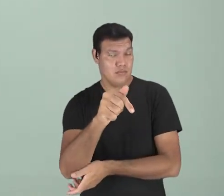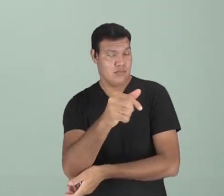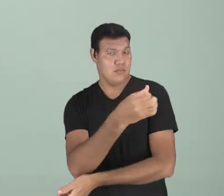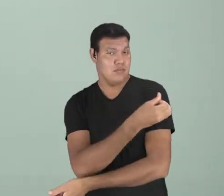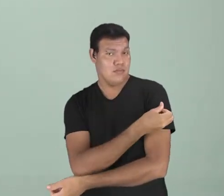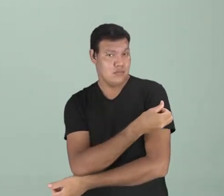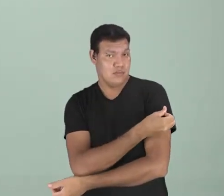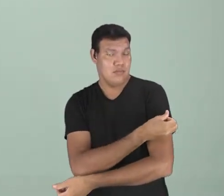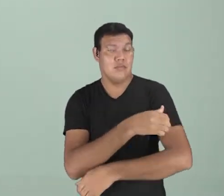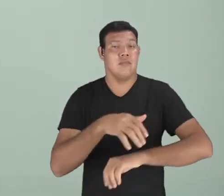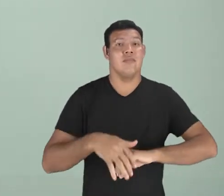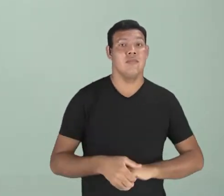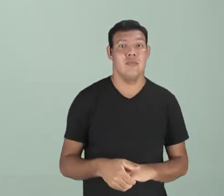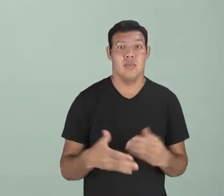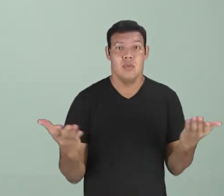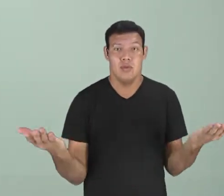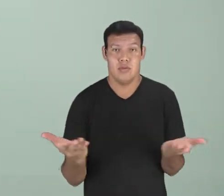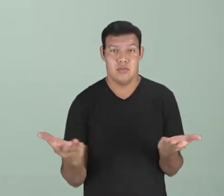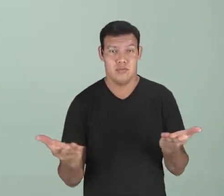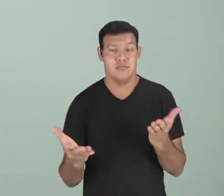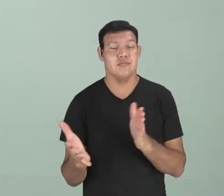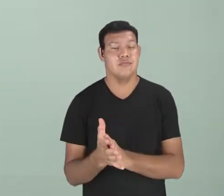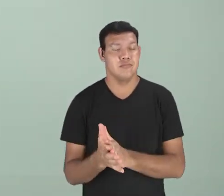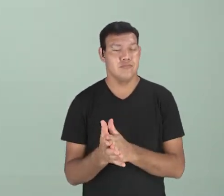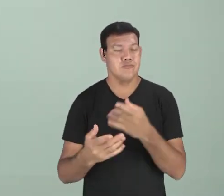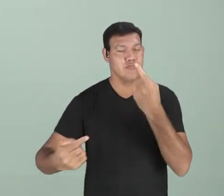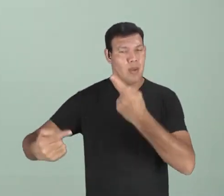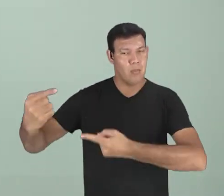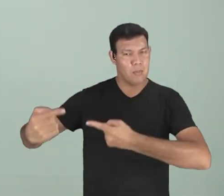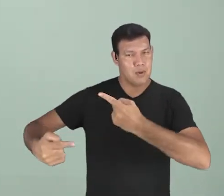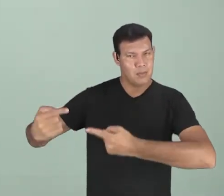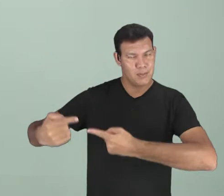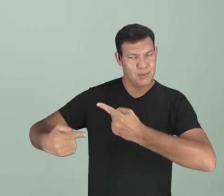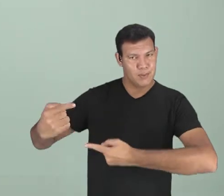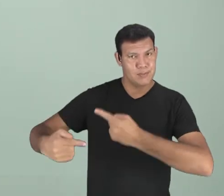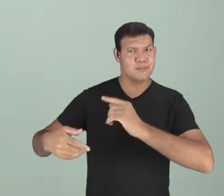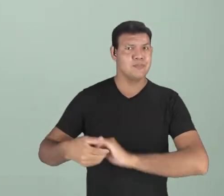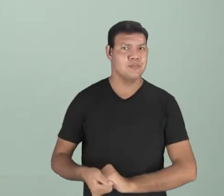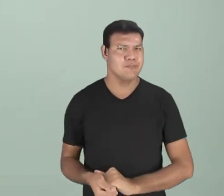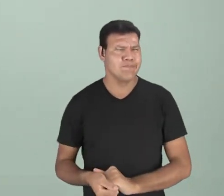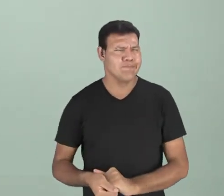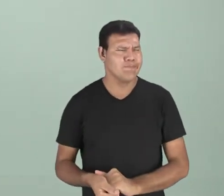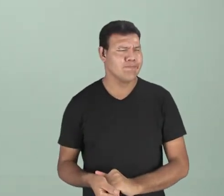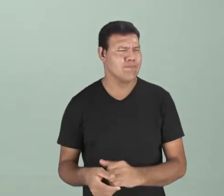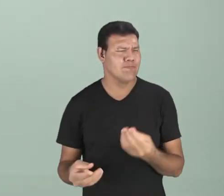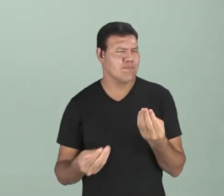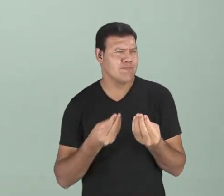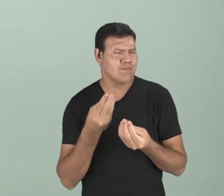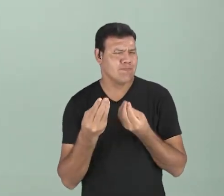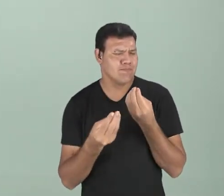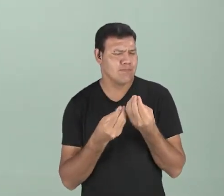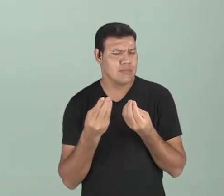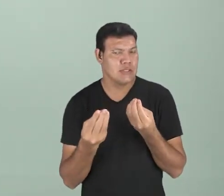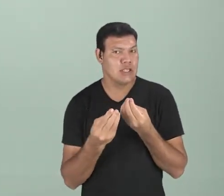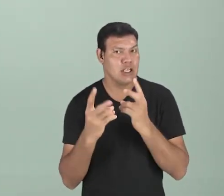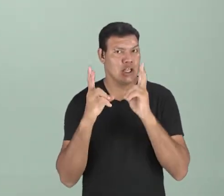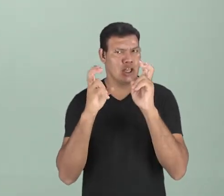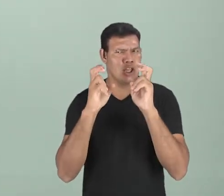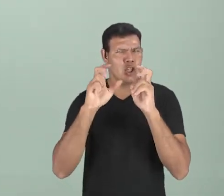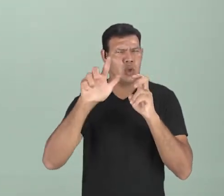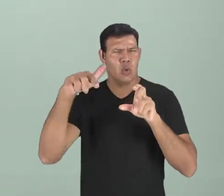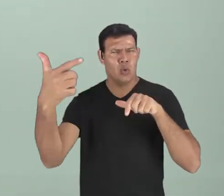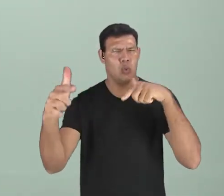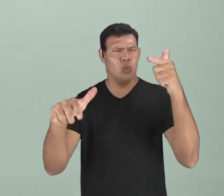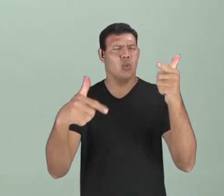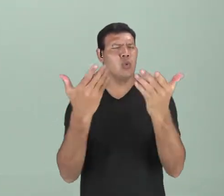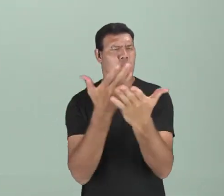fundamental. Na aula de hoje, a gente vai fazer uma discussão que ela meio que se encontra com outras temáticas que a gente já